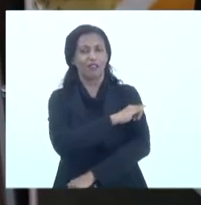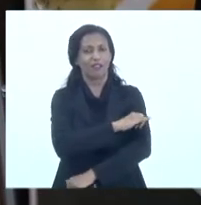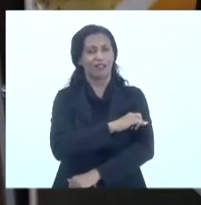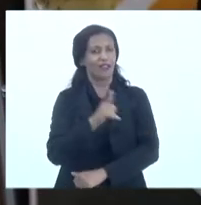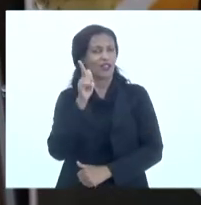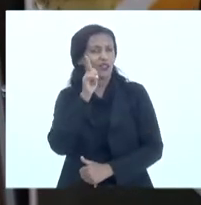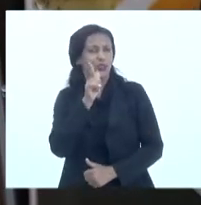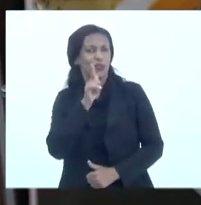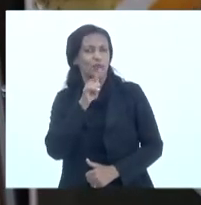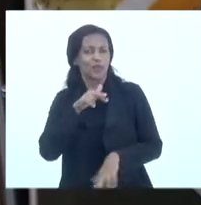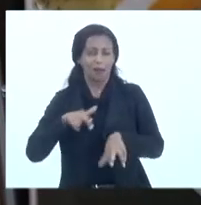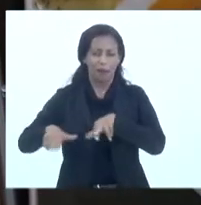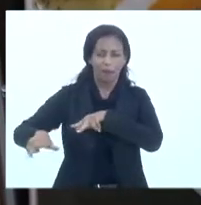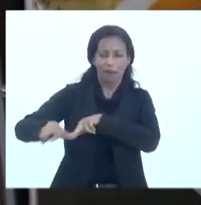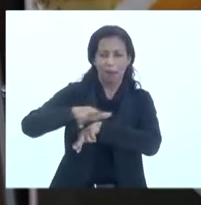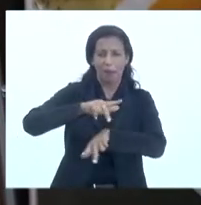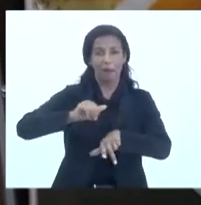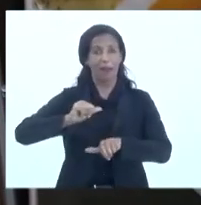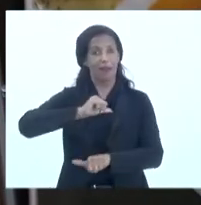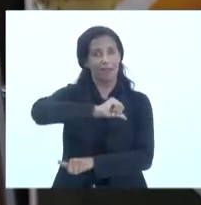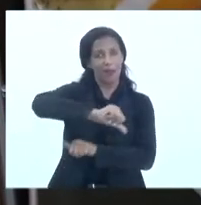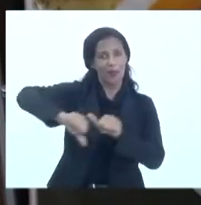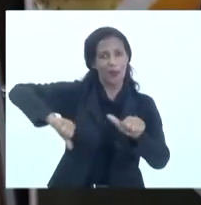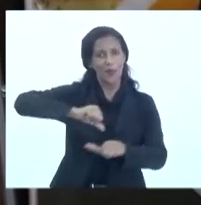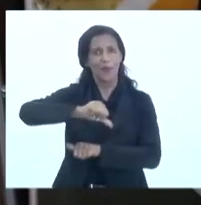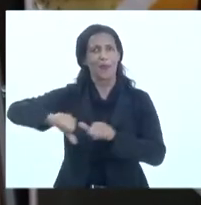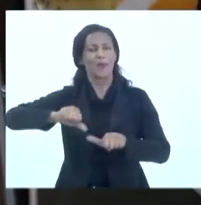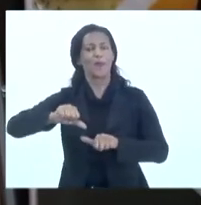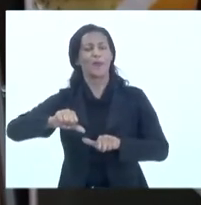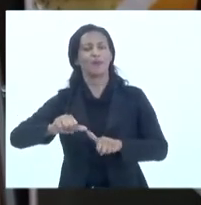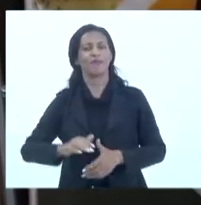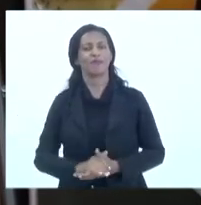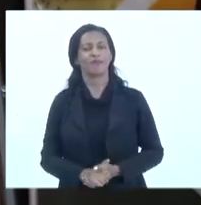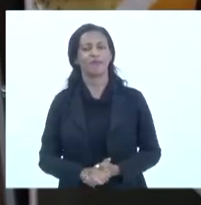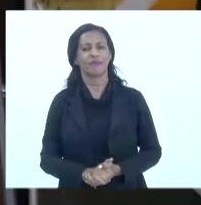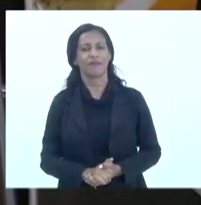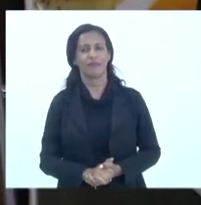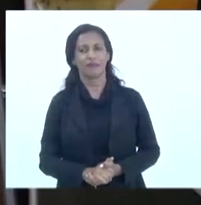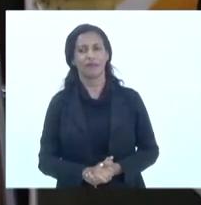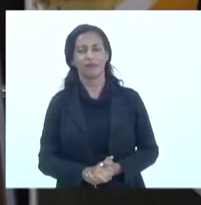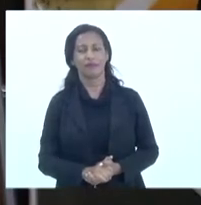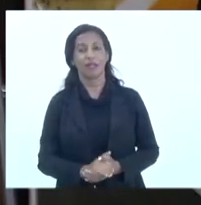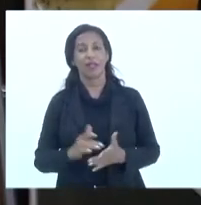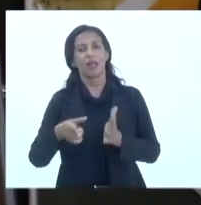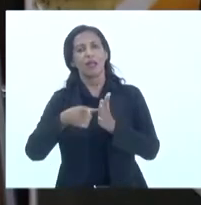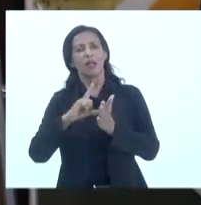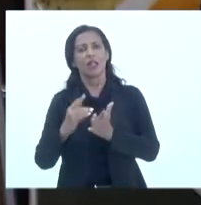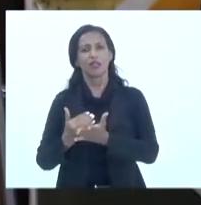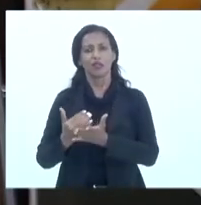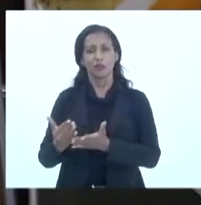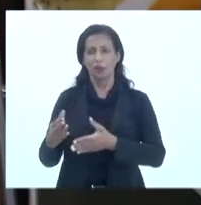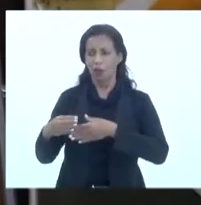sair do longo ciclo vicioso e entrar no ciclo virtuoso. Antes ainda de começar, saudar